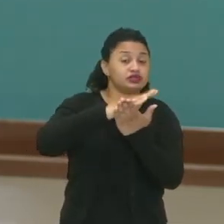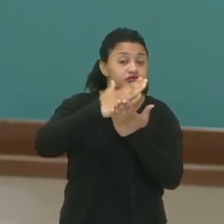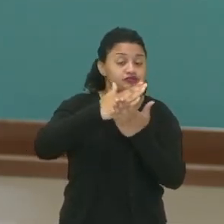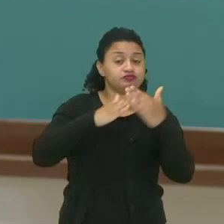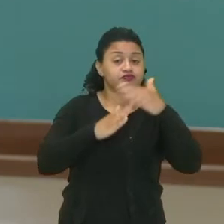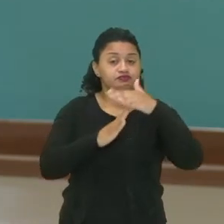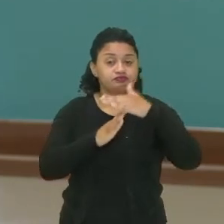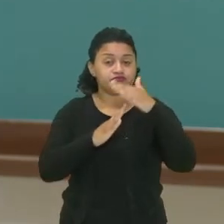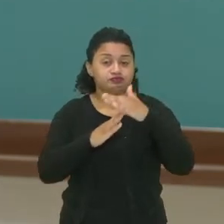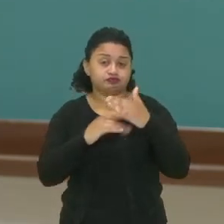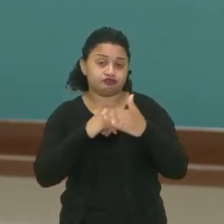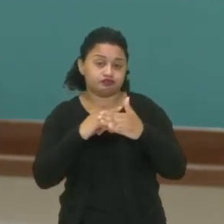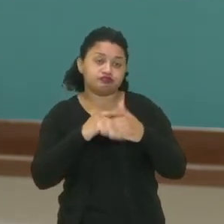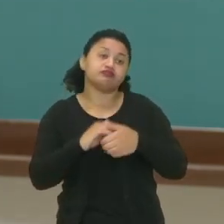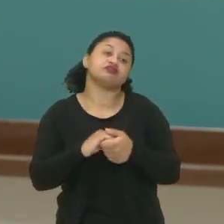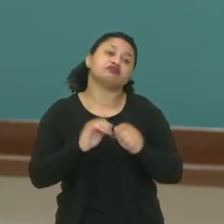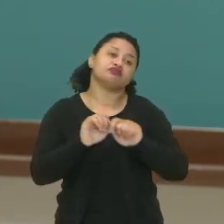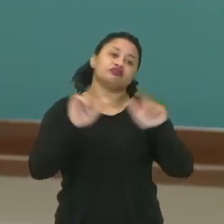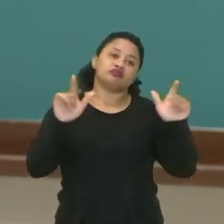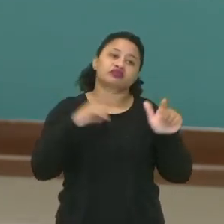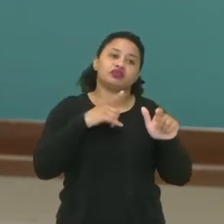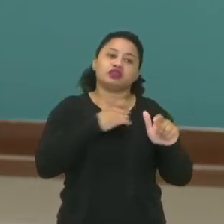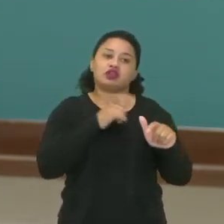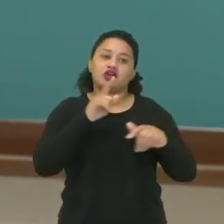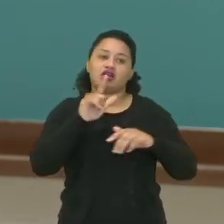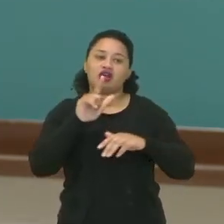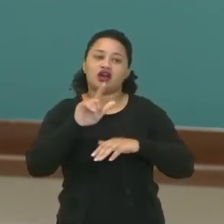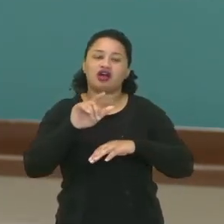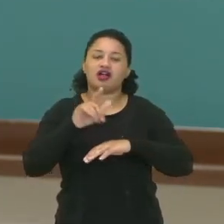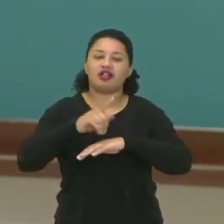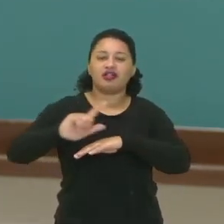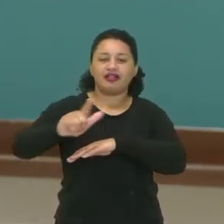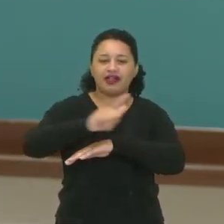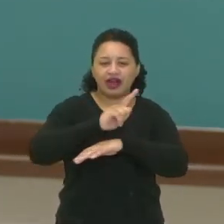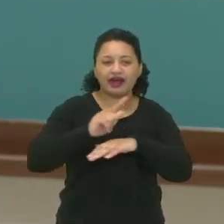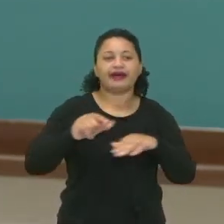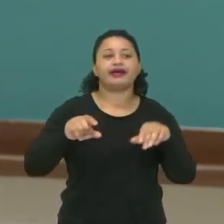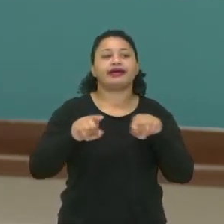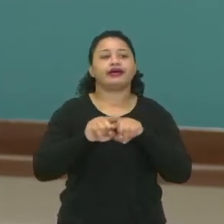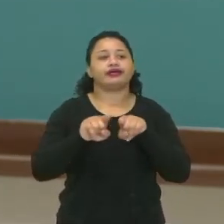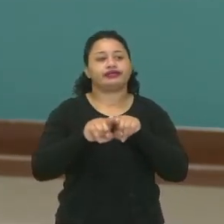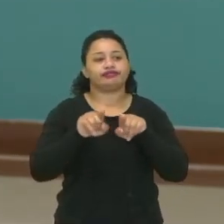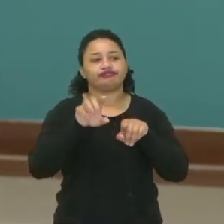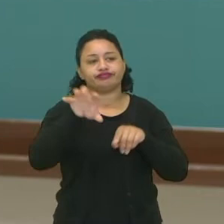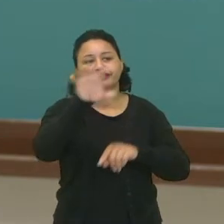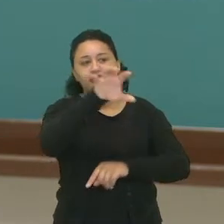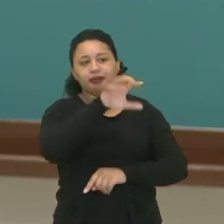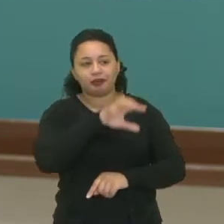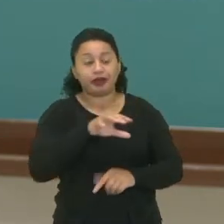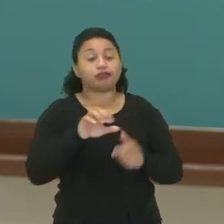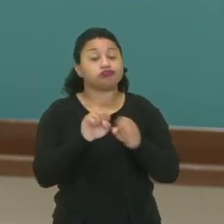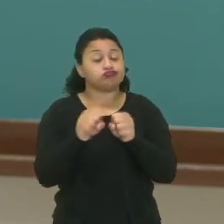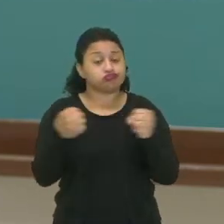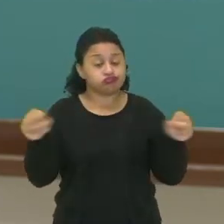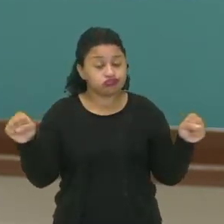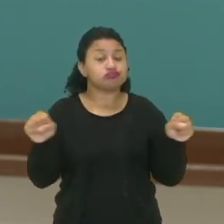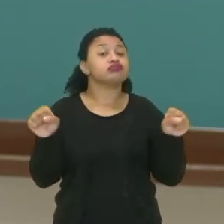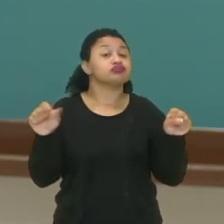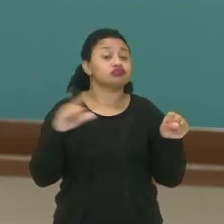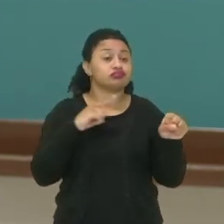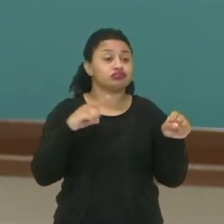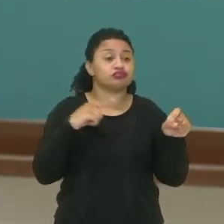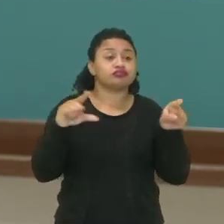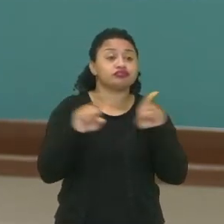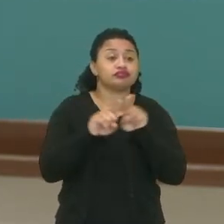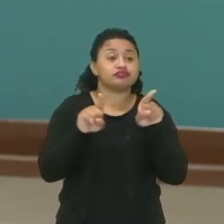Muito bem. E claro, temos alguns lagos aí, como o Lago Vitória, né, o Lago Chad e outros lagos grandes na África também.